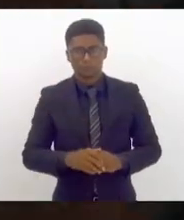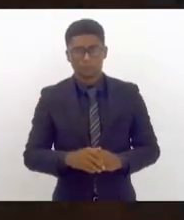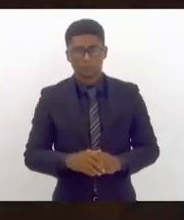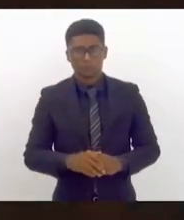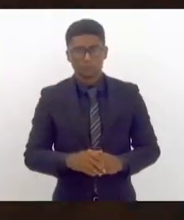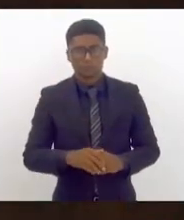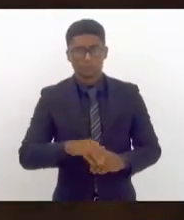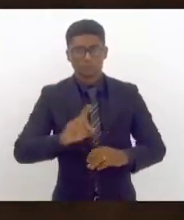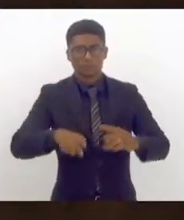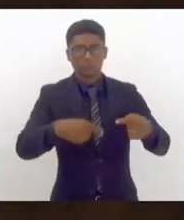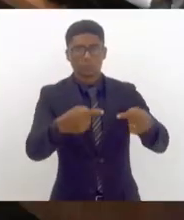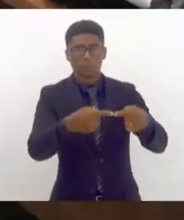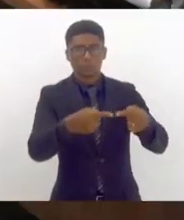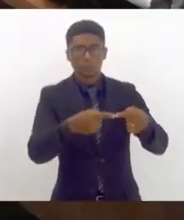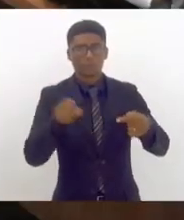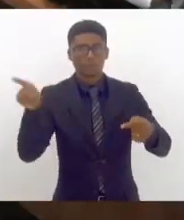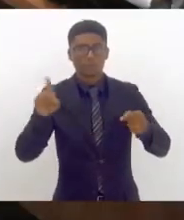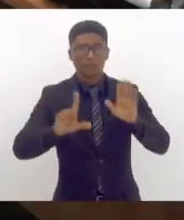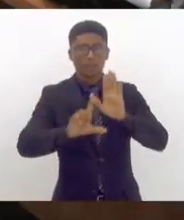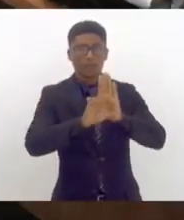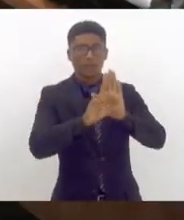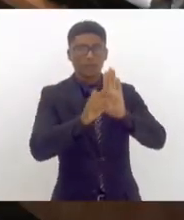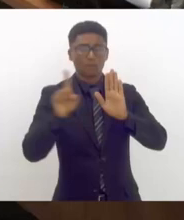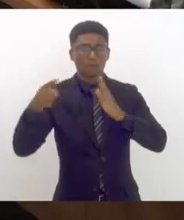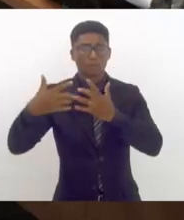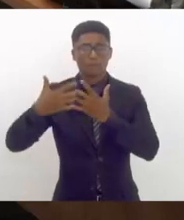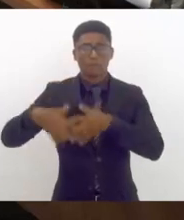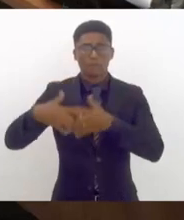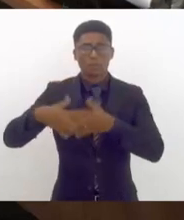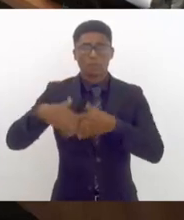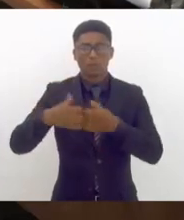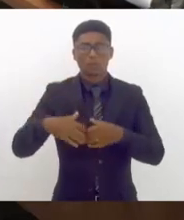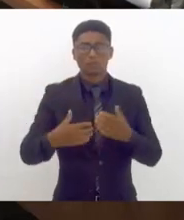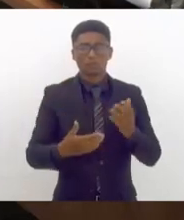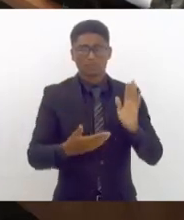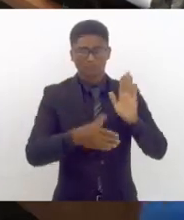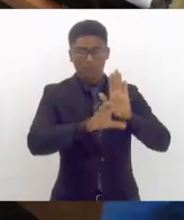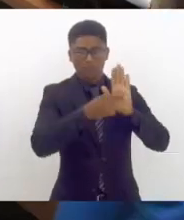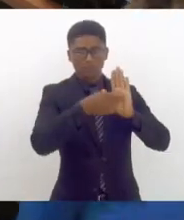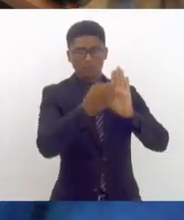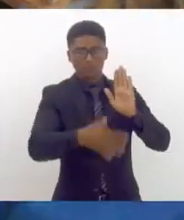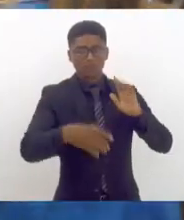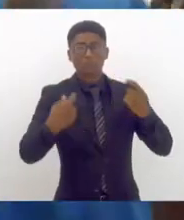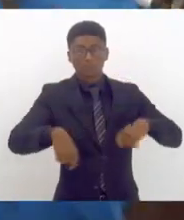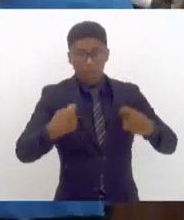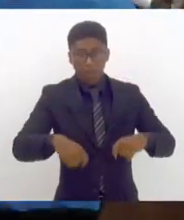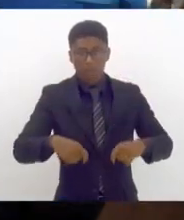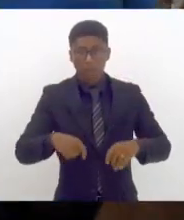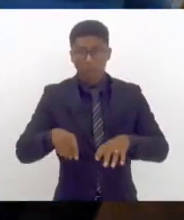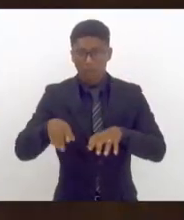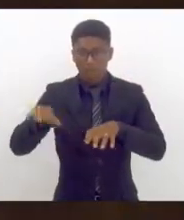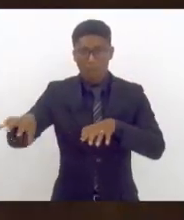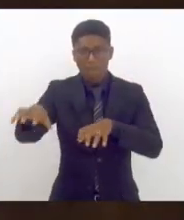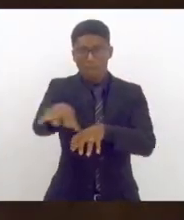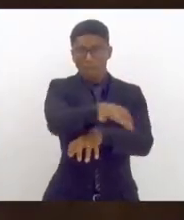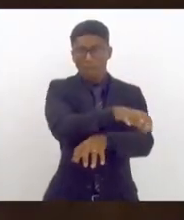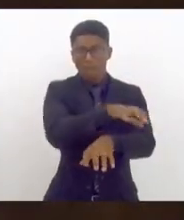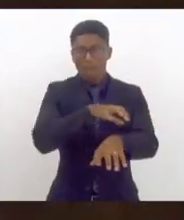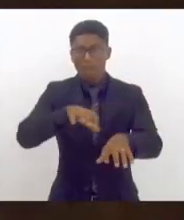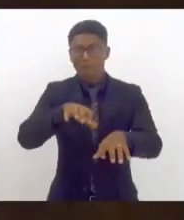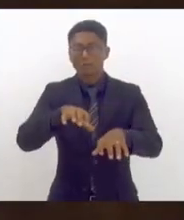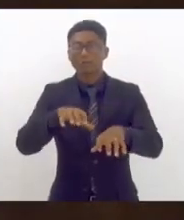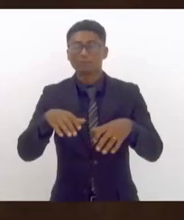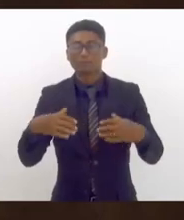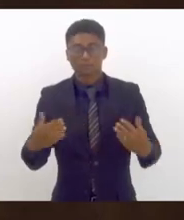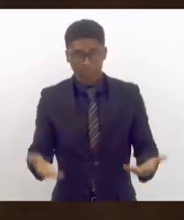cumpra-se da lei para Petrópolis. Ou seja, a lei diz para interiorizar. E essa, especificamente, pede